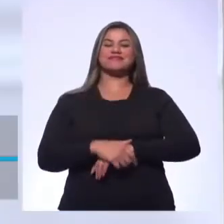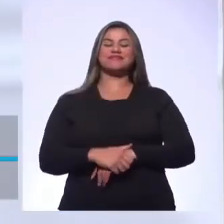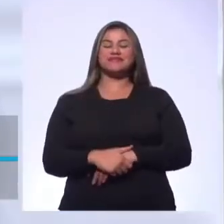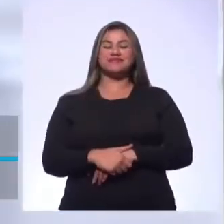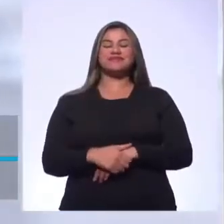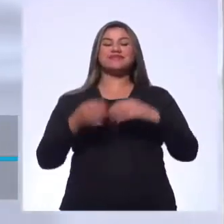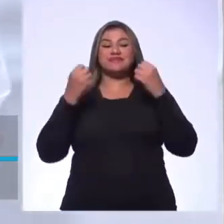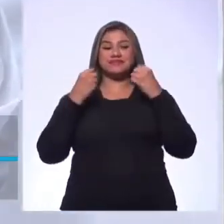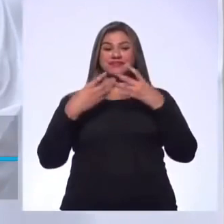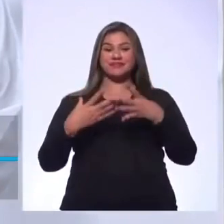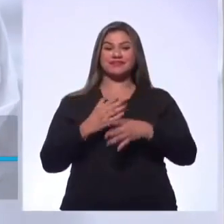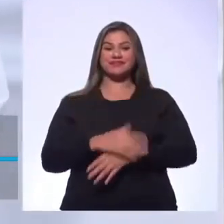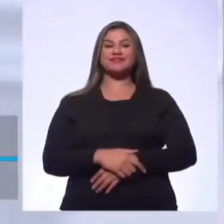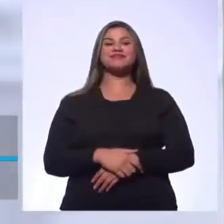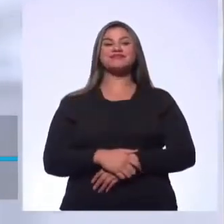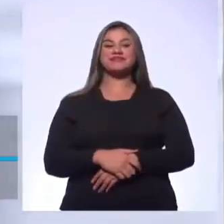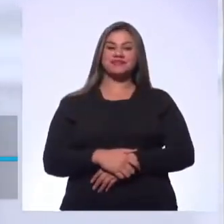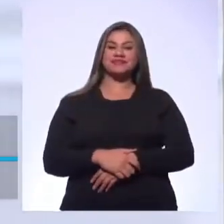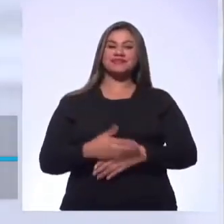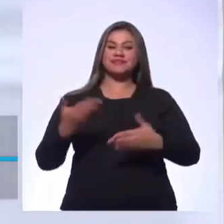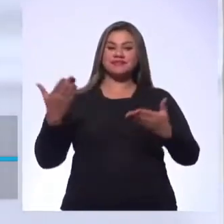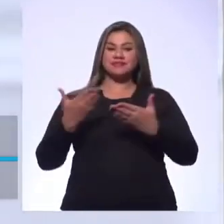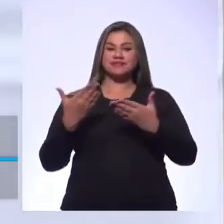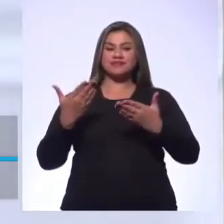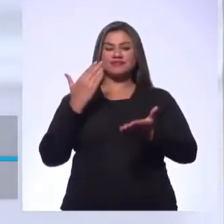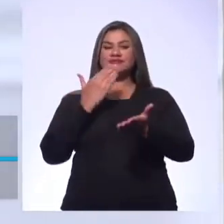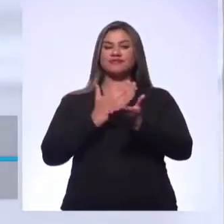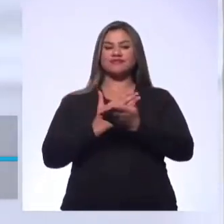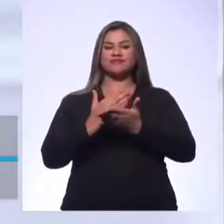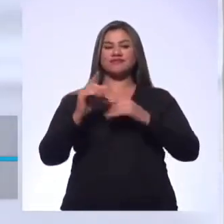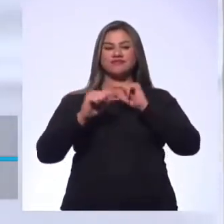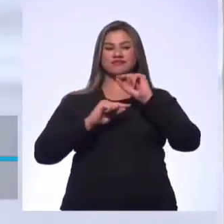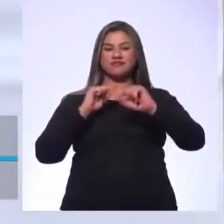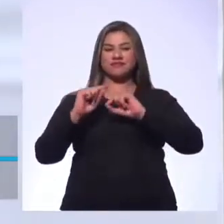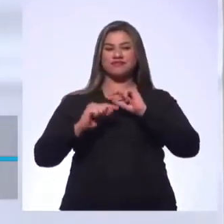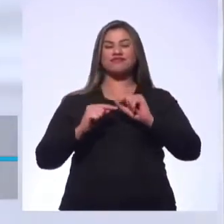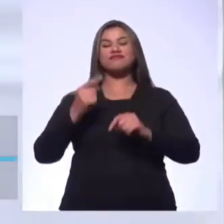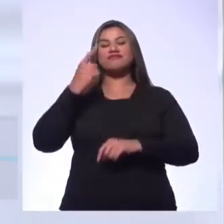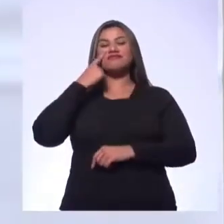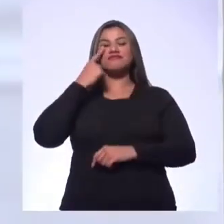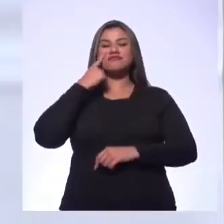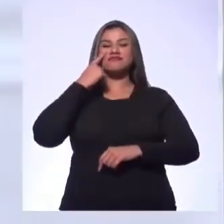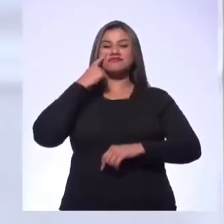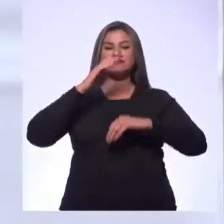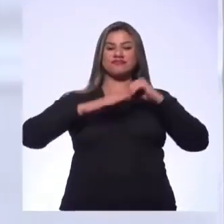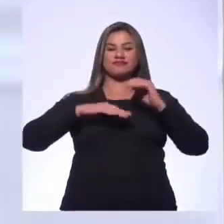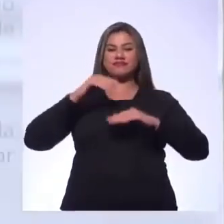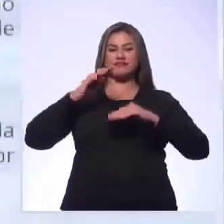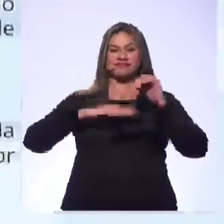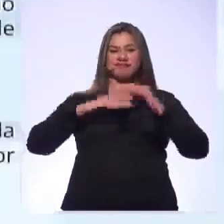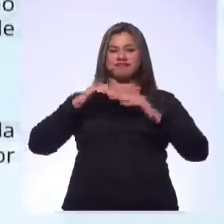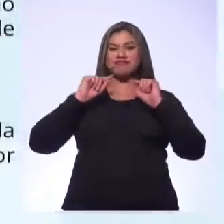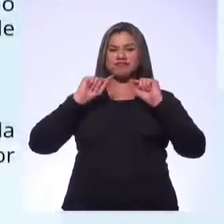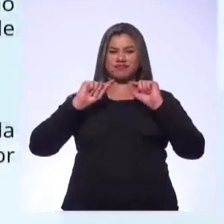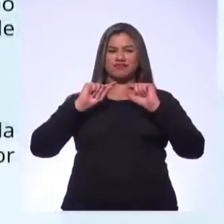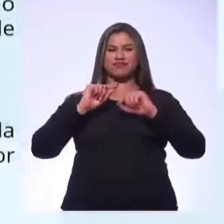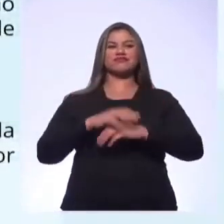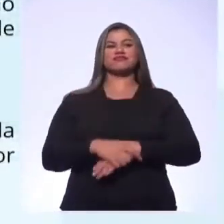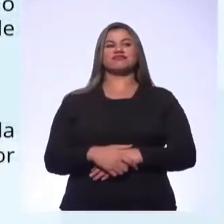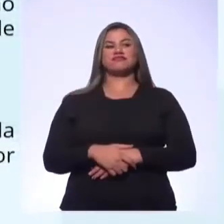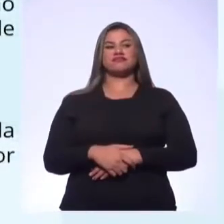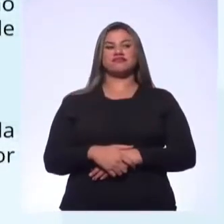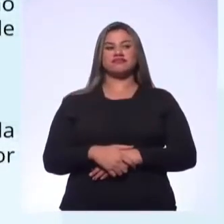Muito bem. Então, para a gente conversar um pouquinho aí, a parte mais burocrática, né? Vamos ver aí quais são as habilidades que nós vamos trabalhar